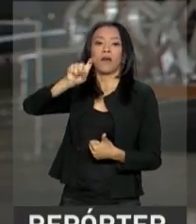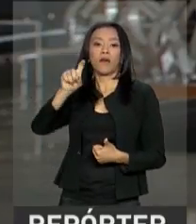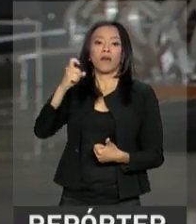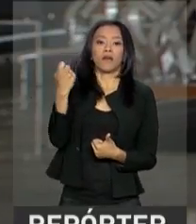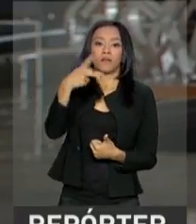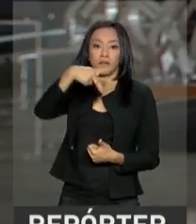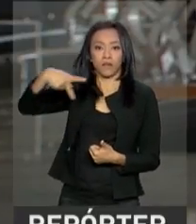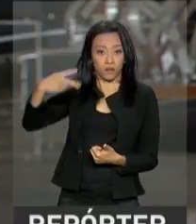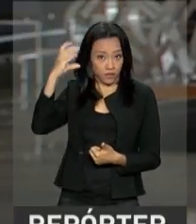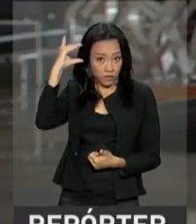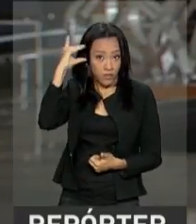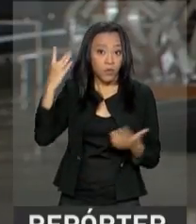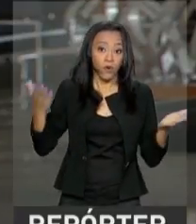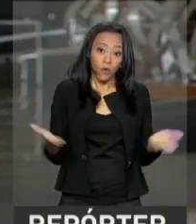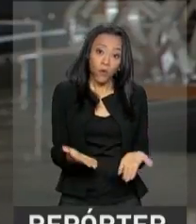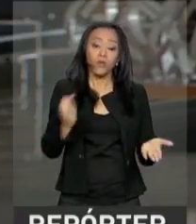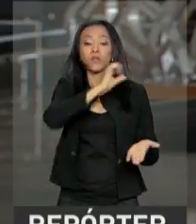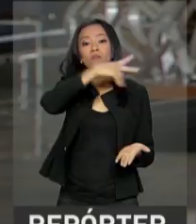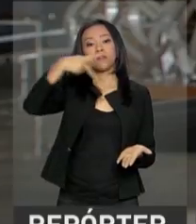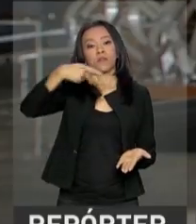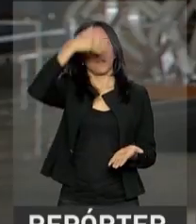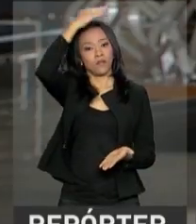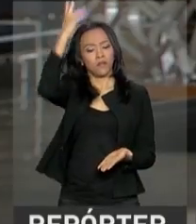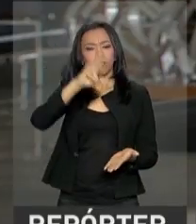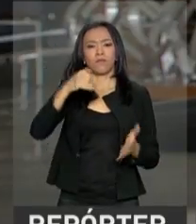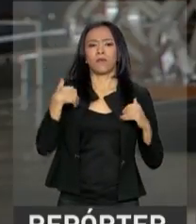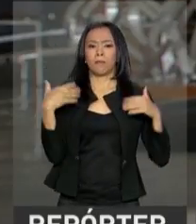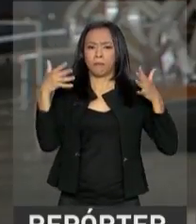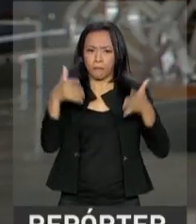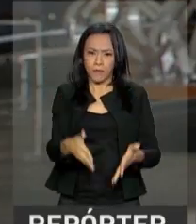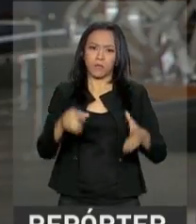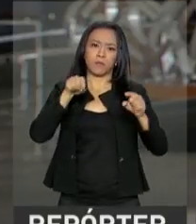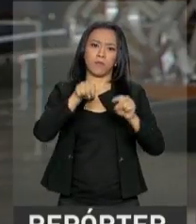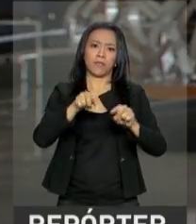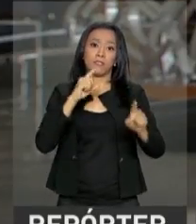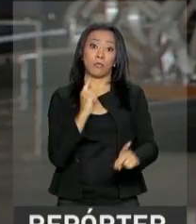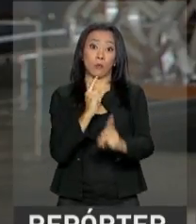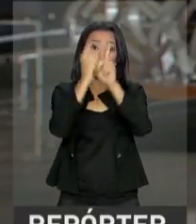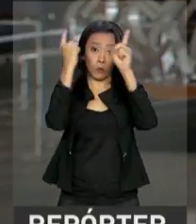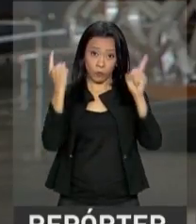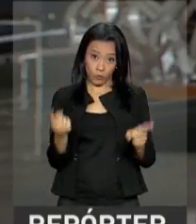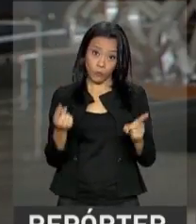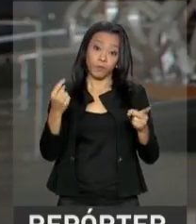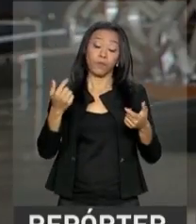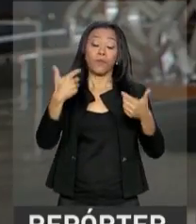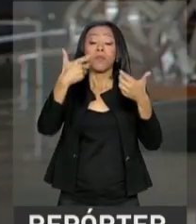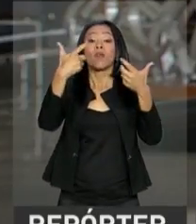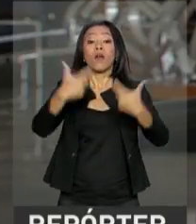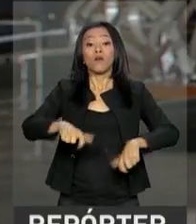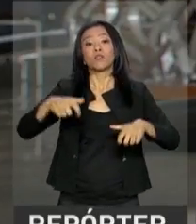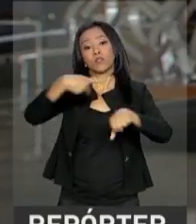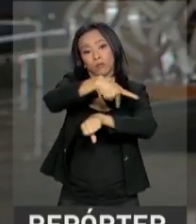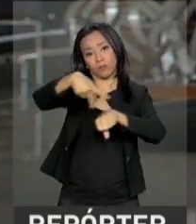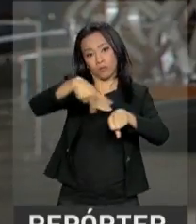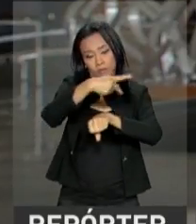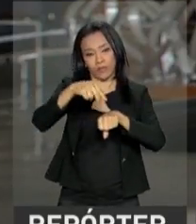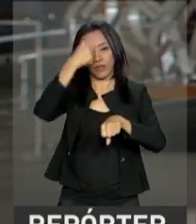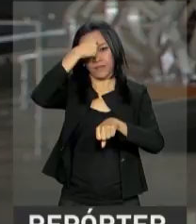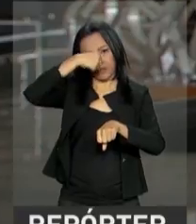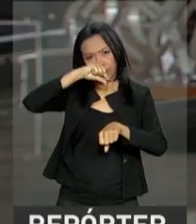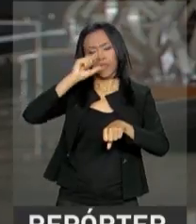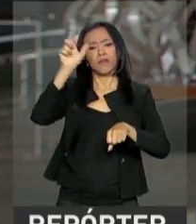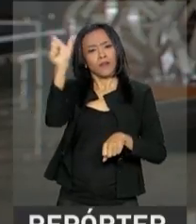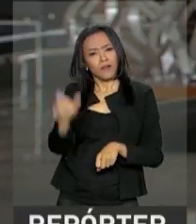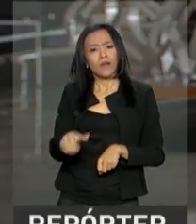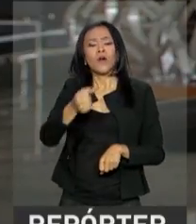vai participar da cúpula das américas em lima no peru o repórter paulo la sálvia já está em lima